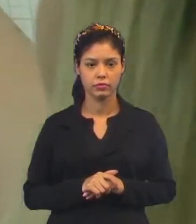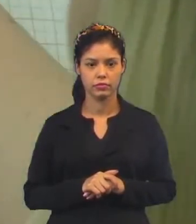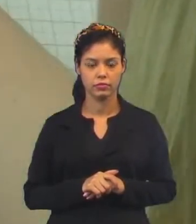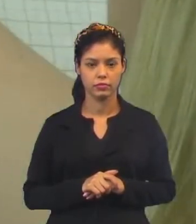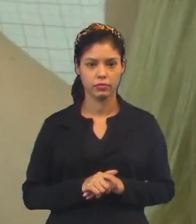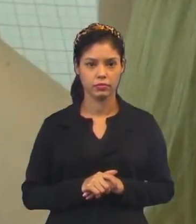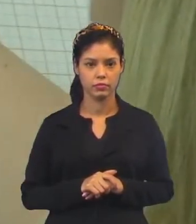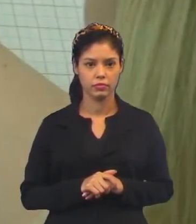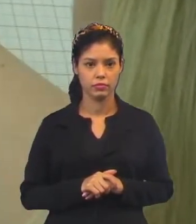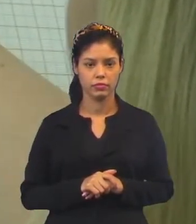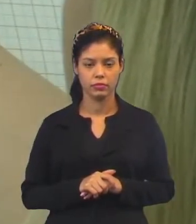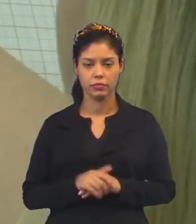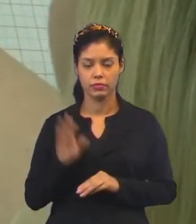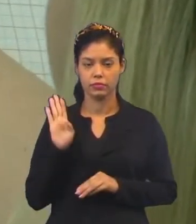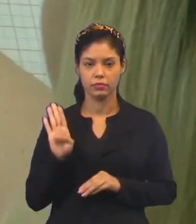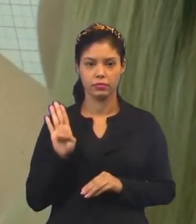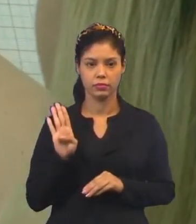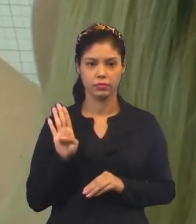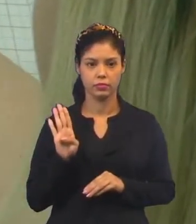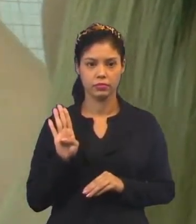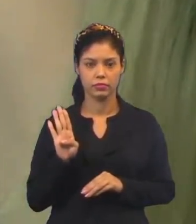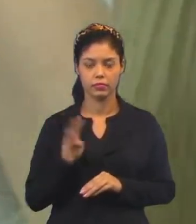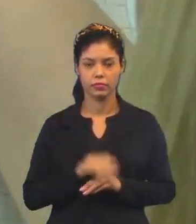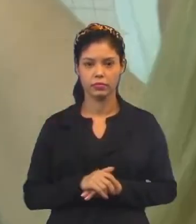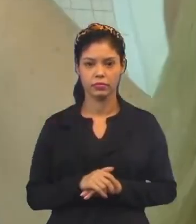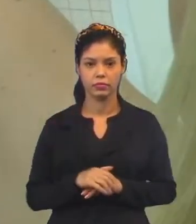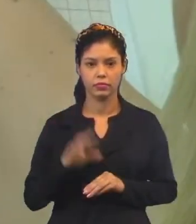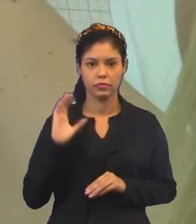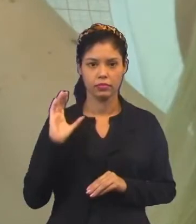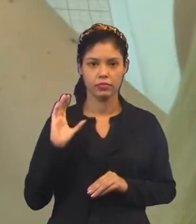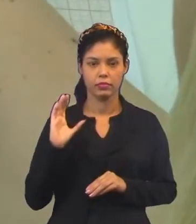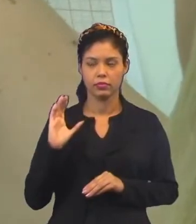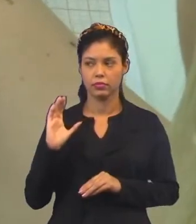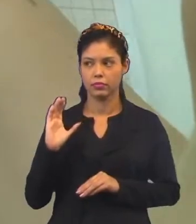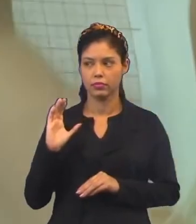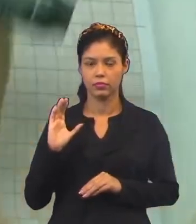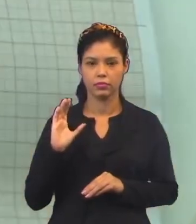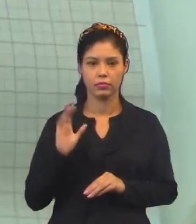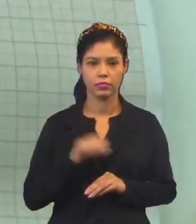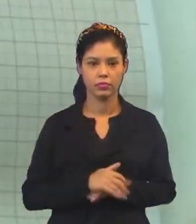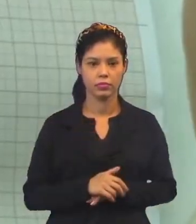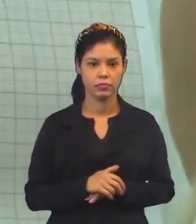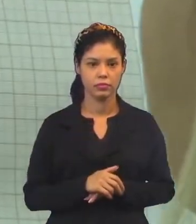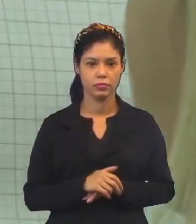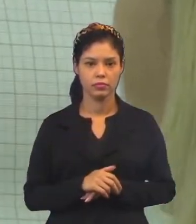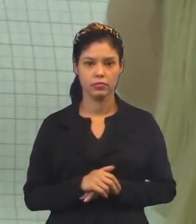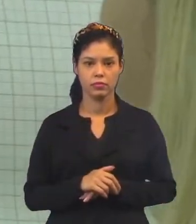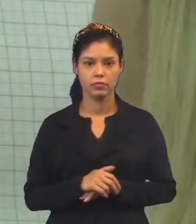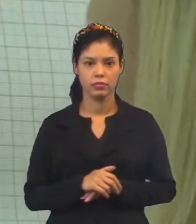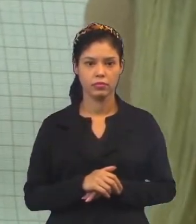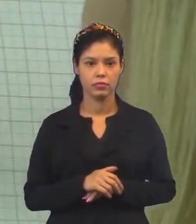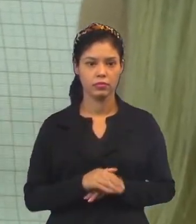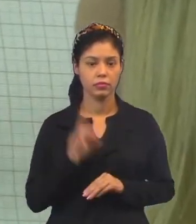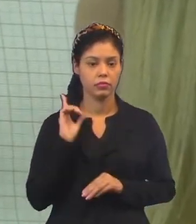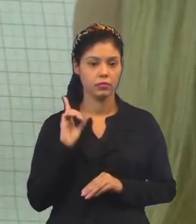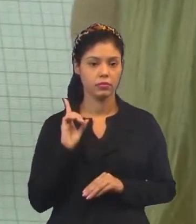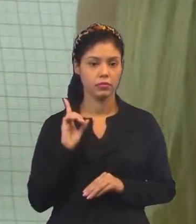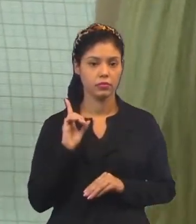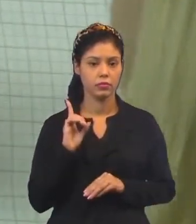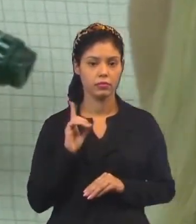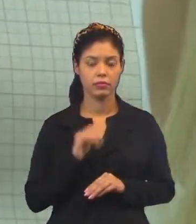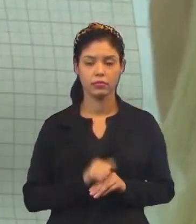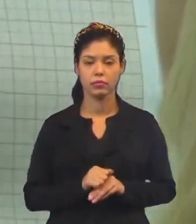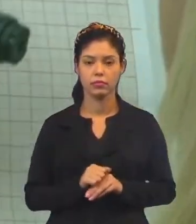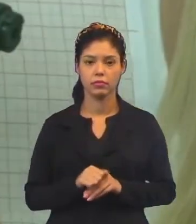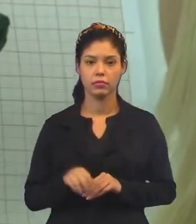Essa aqui é A, vamos chamar essa de figura B. Vamos chamar essa de figura C, essa de